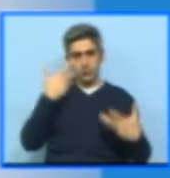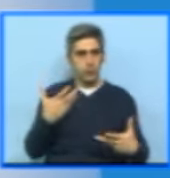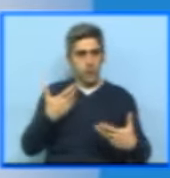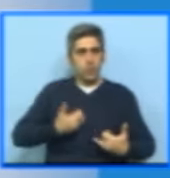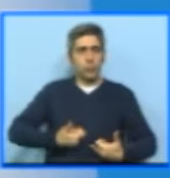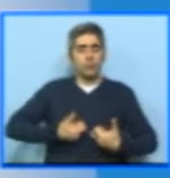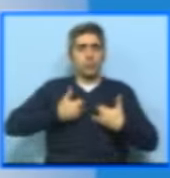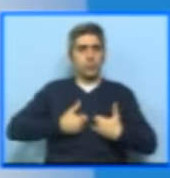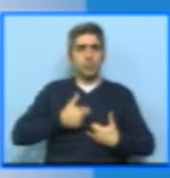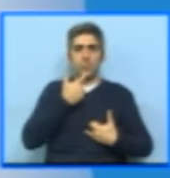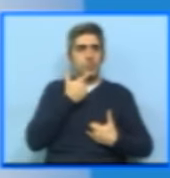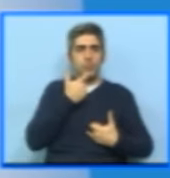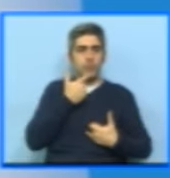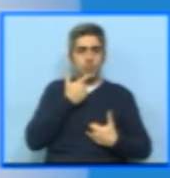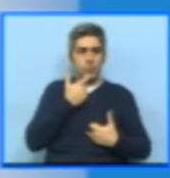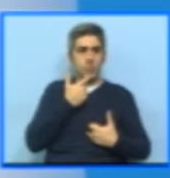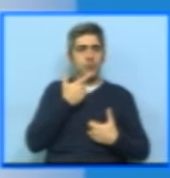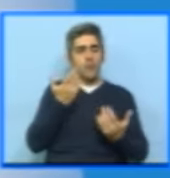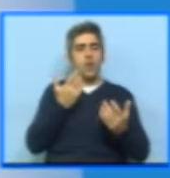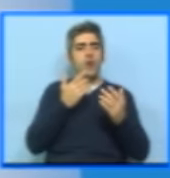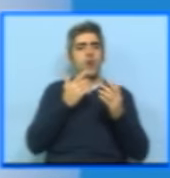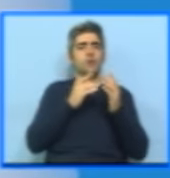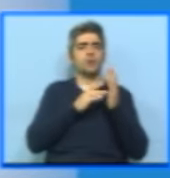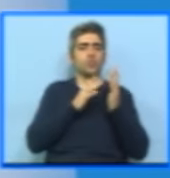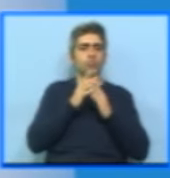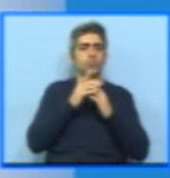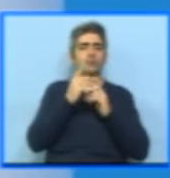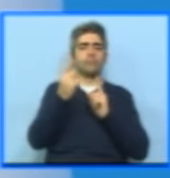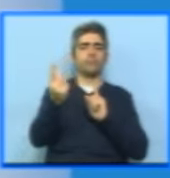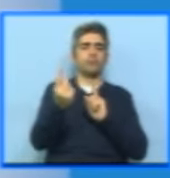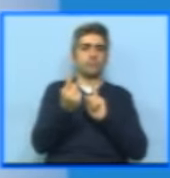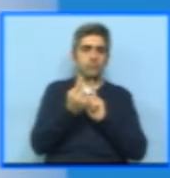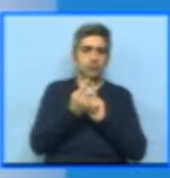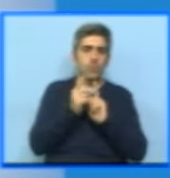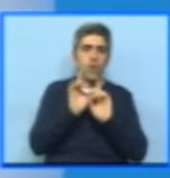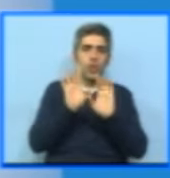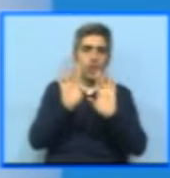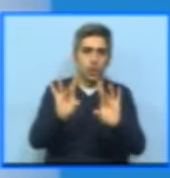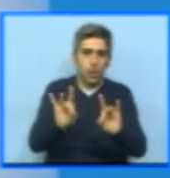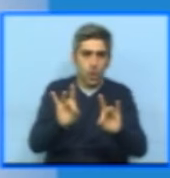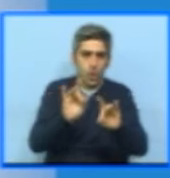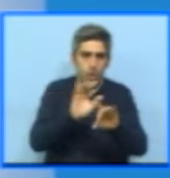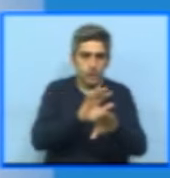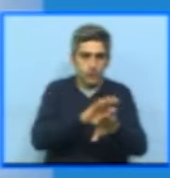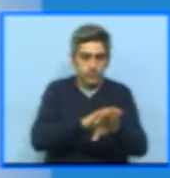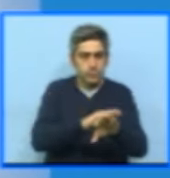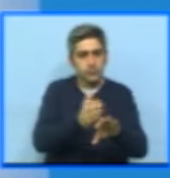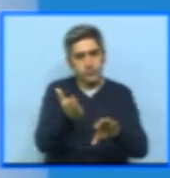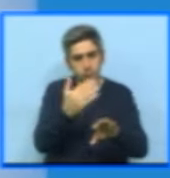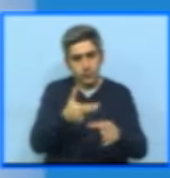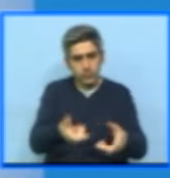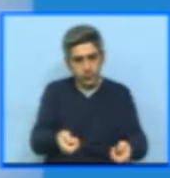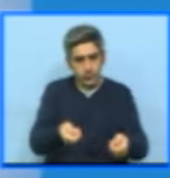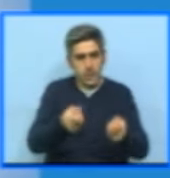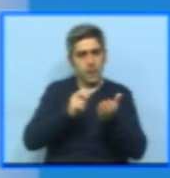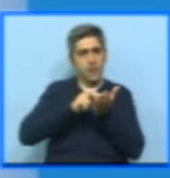assustaram-se muito. Então Jesus aproximou-se e, tocando-os, disse: Levantai-vos e não